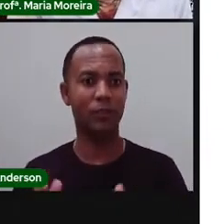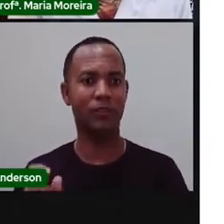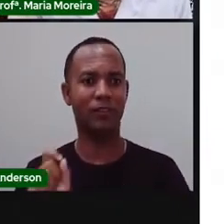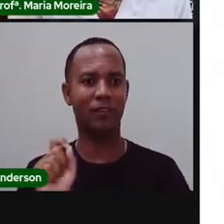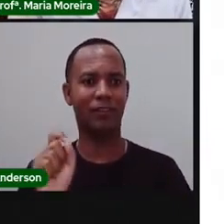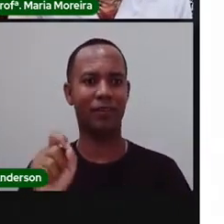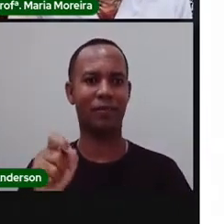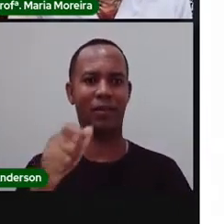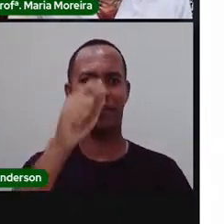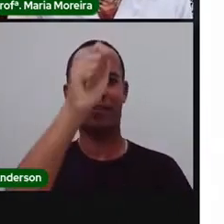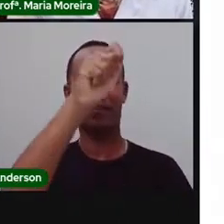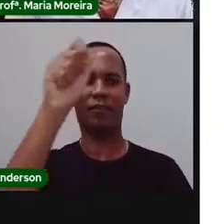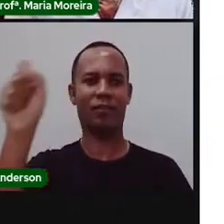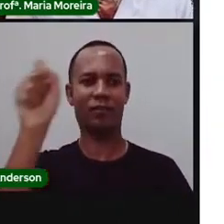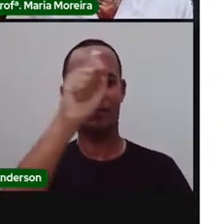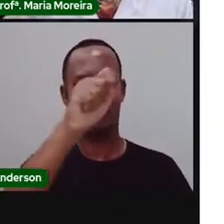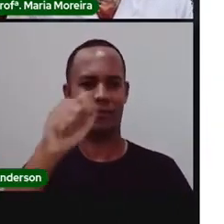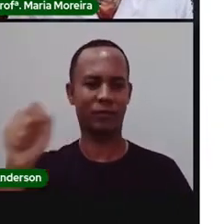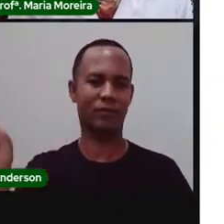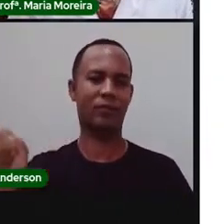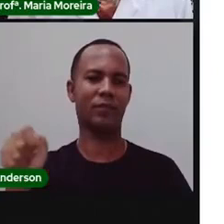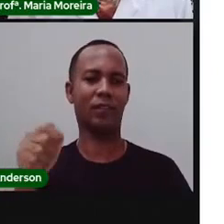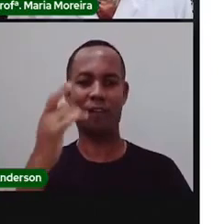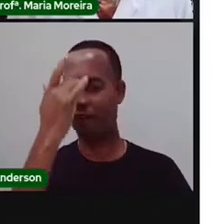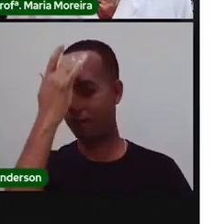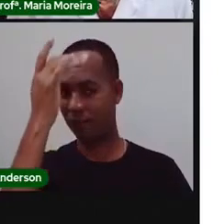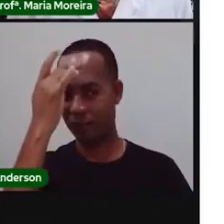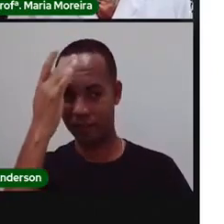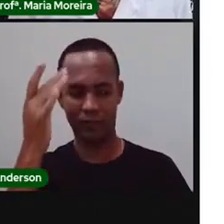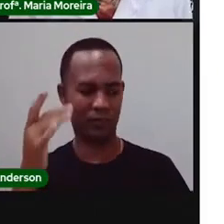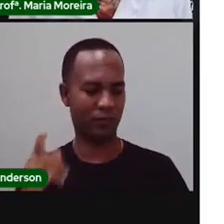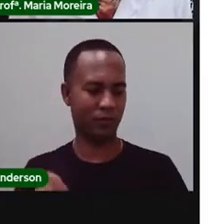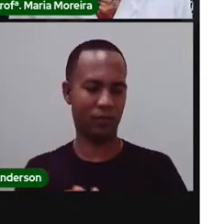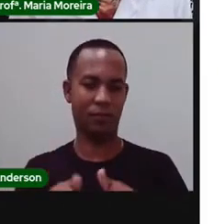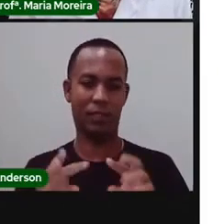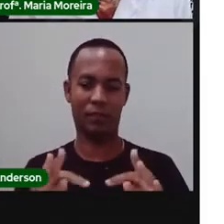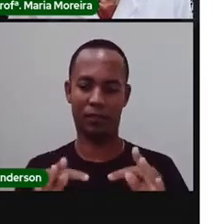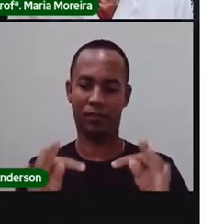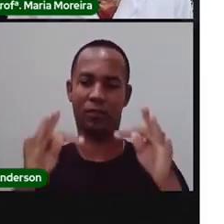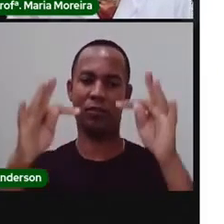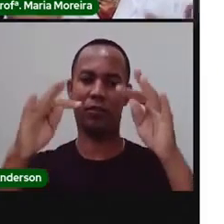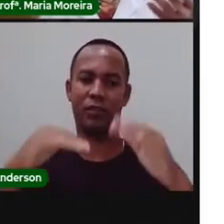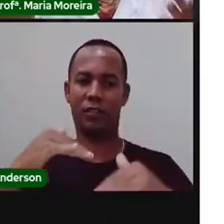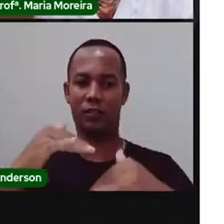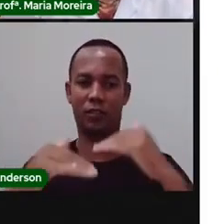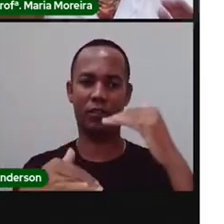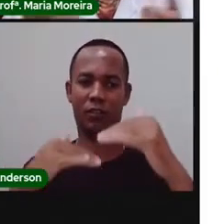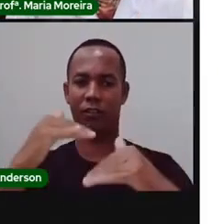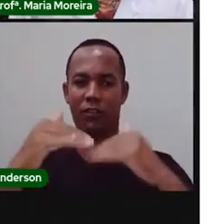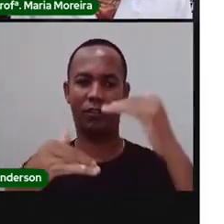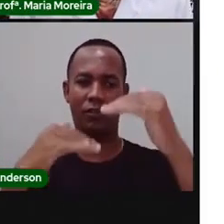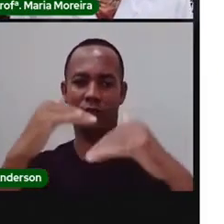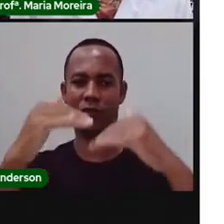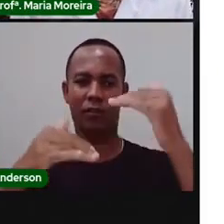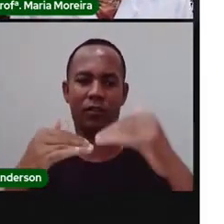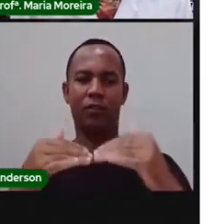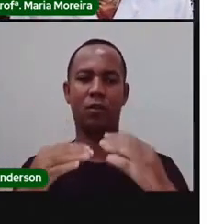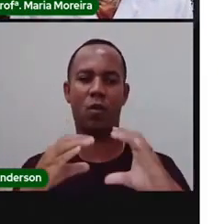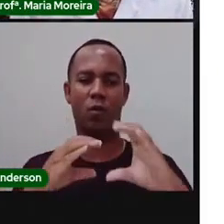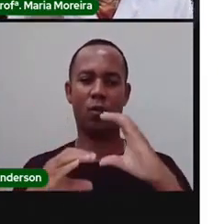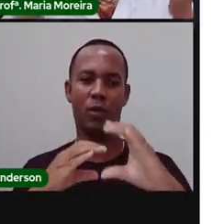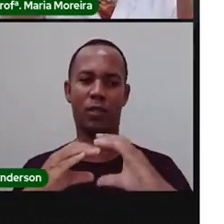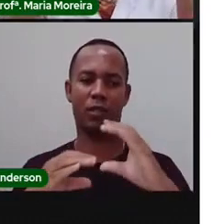gente encontra no município e vários outros aparelhos tecnológicos que possibilitam o que é a